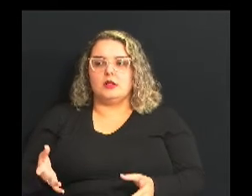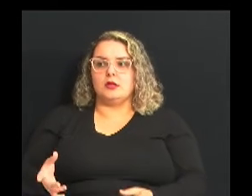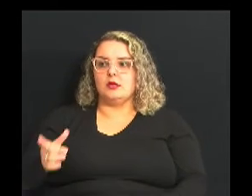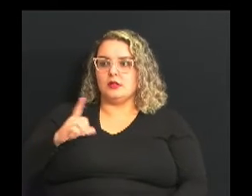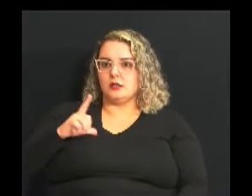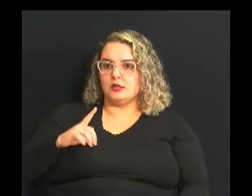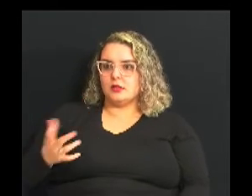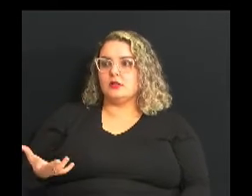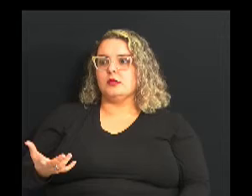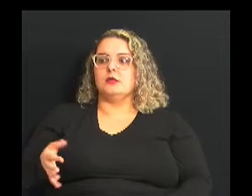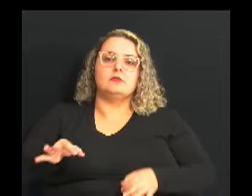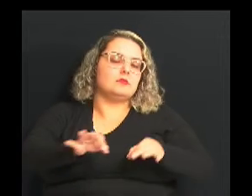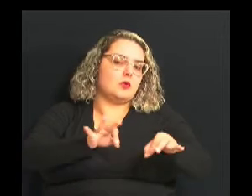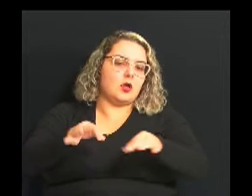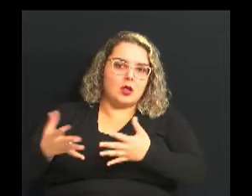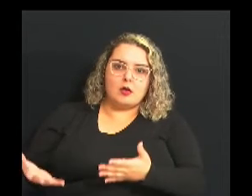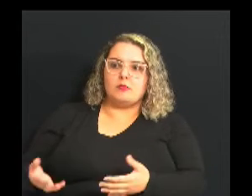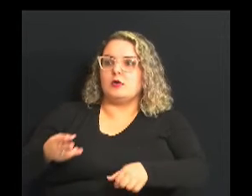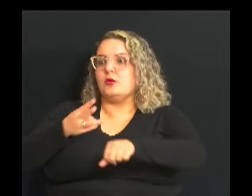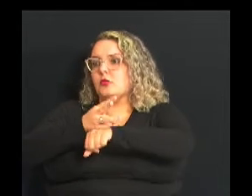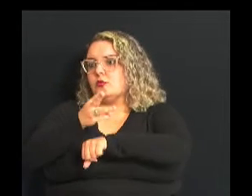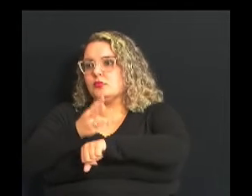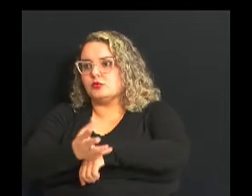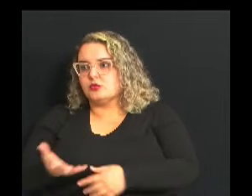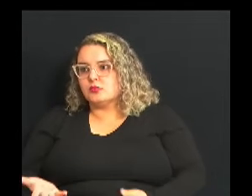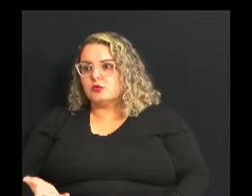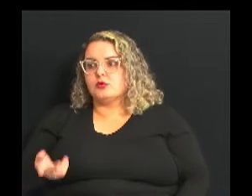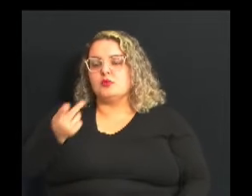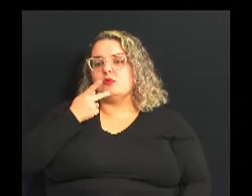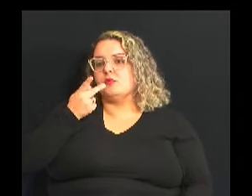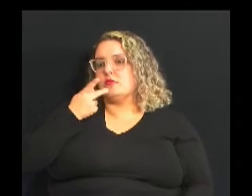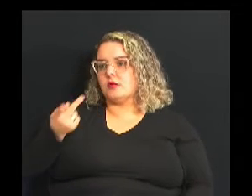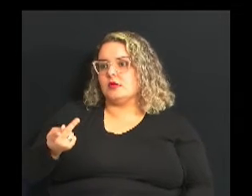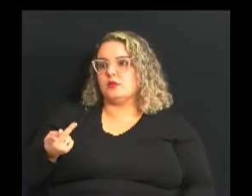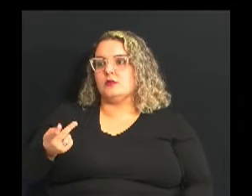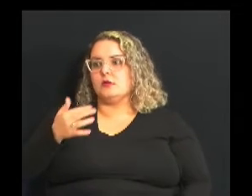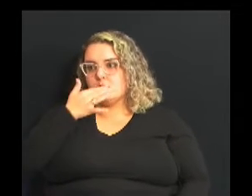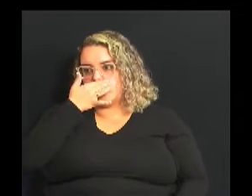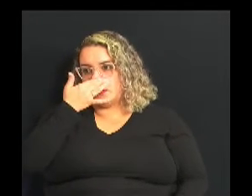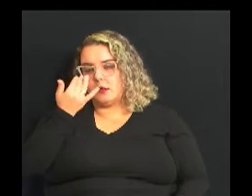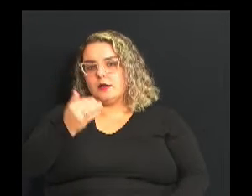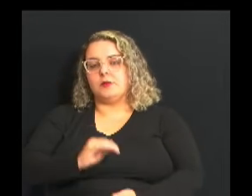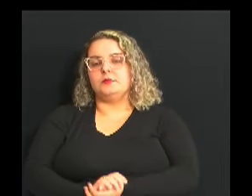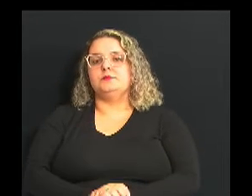durante a programação, o pessoal do WhatsApp, aquele que eu citei, por exemplo, da transmissão de